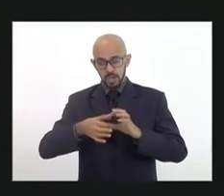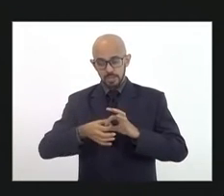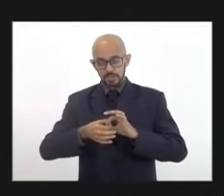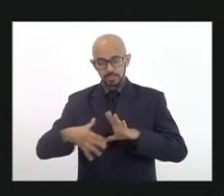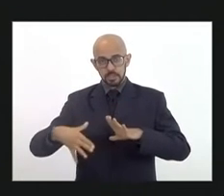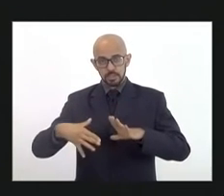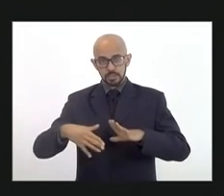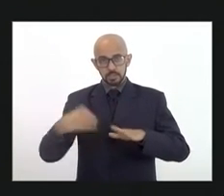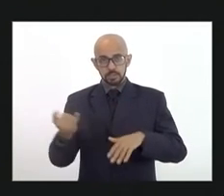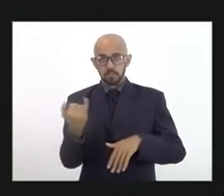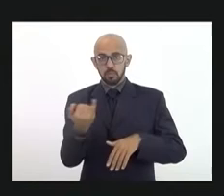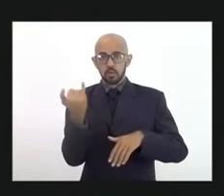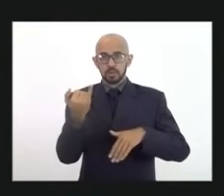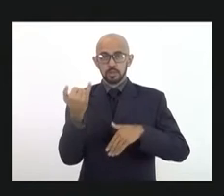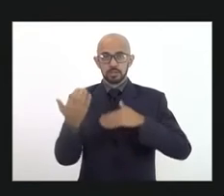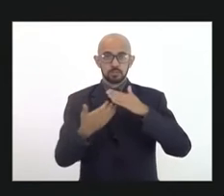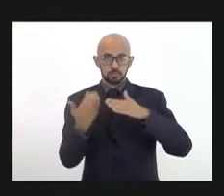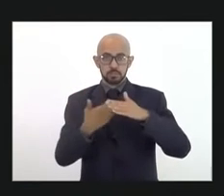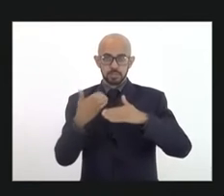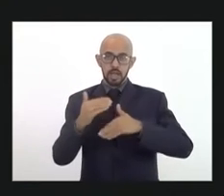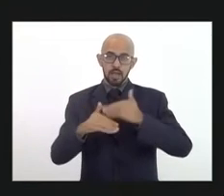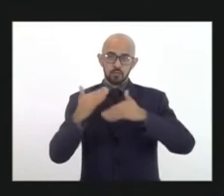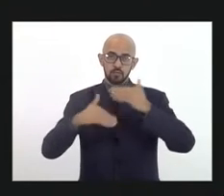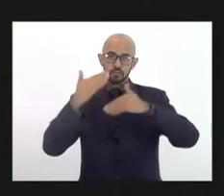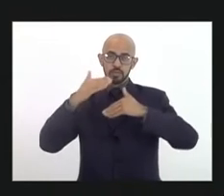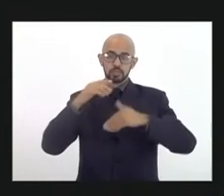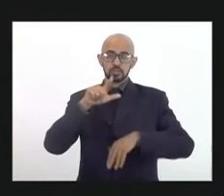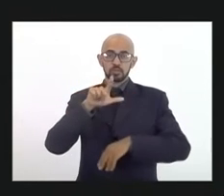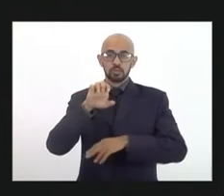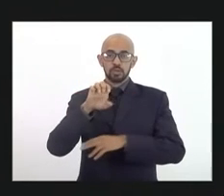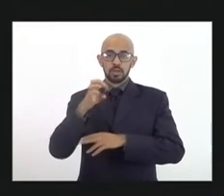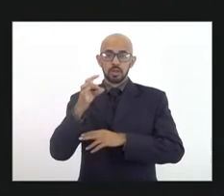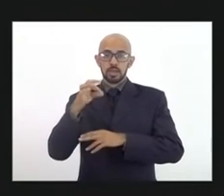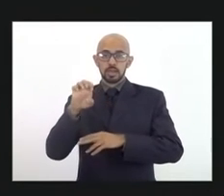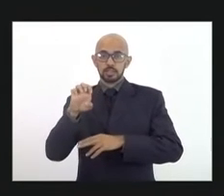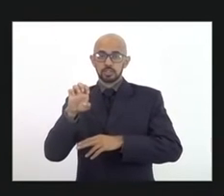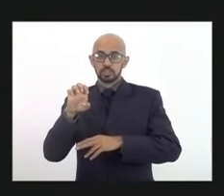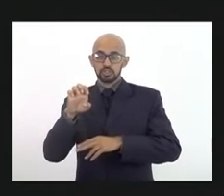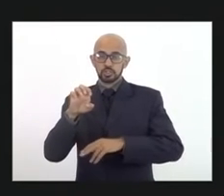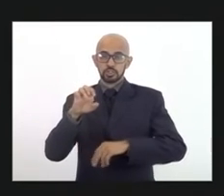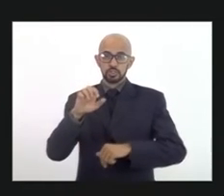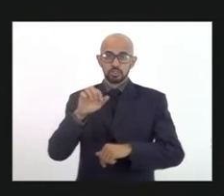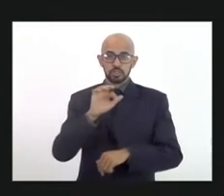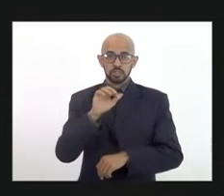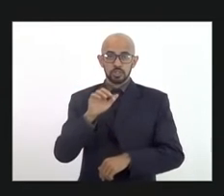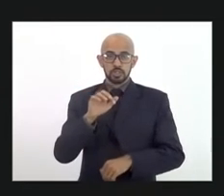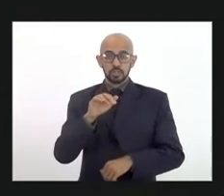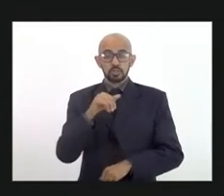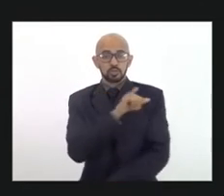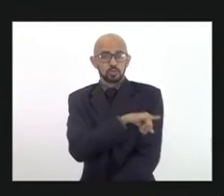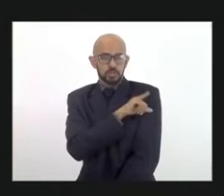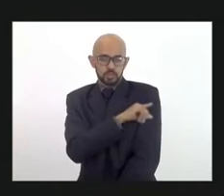importante empreendimento para a região leste fluminense avance. Né? Falei do novo polo Gás Lúbio,